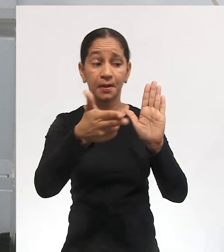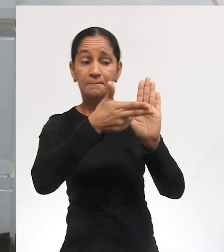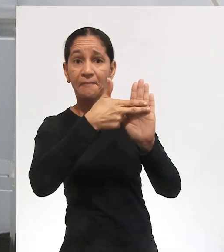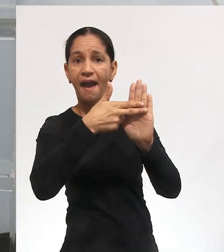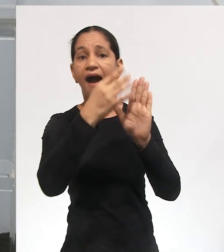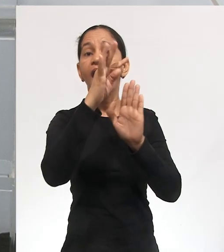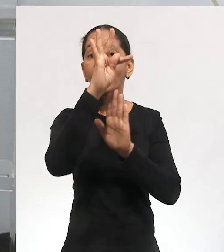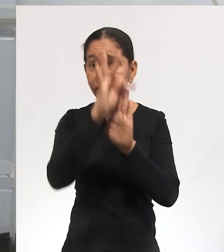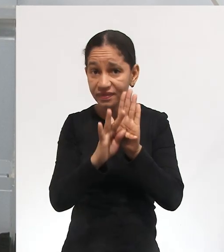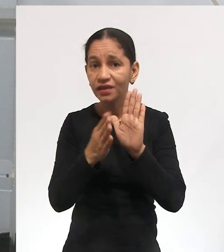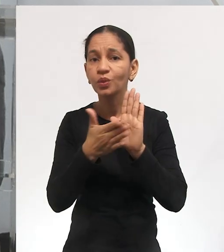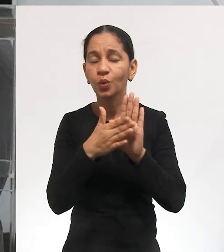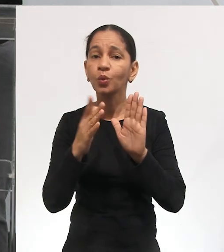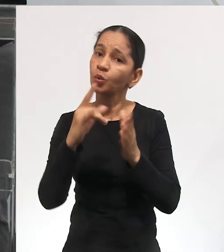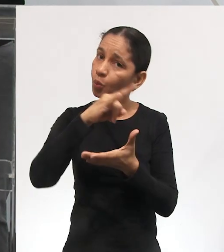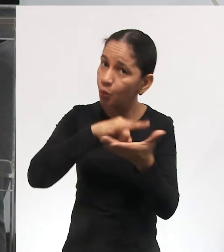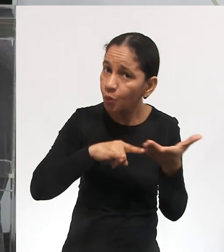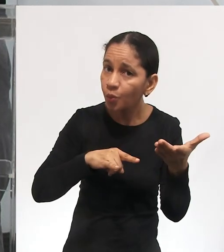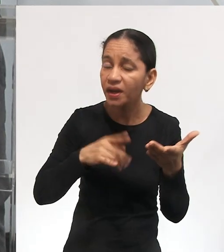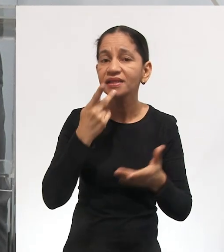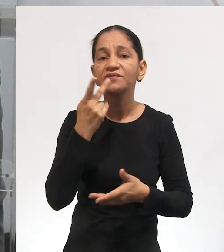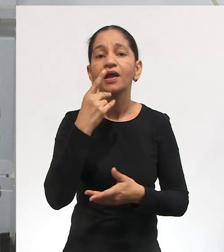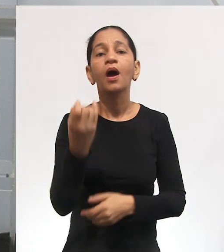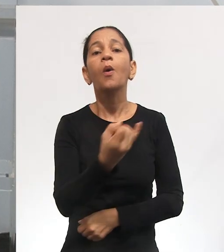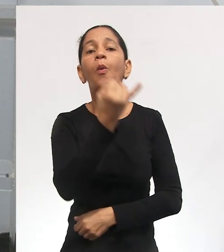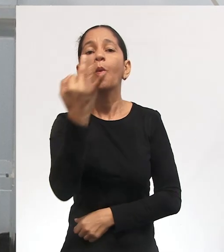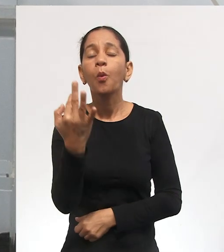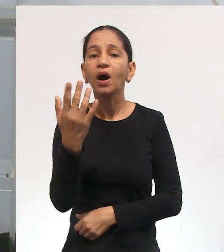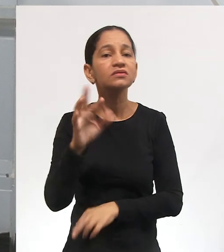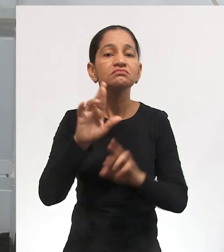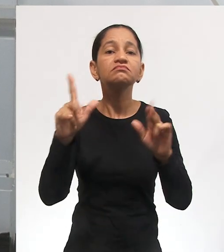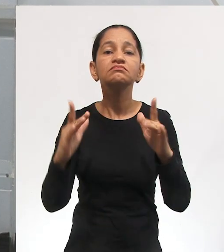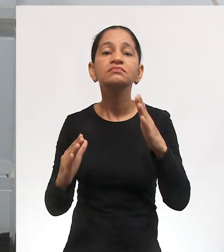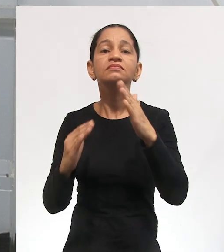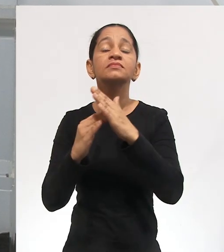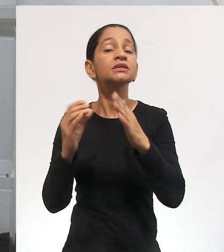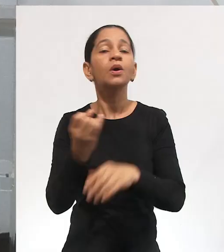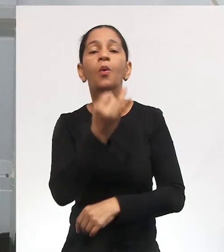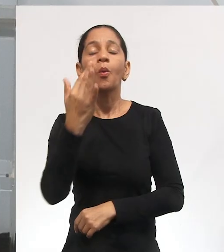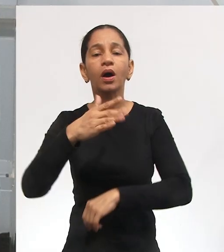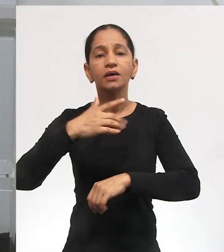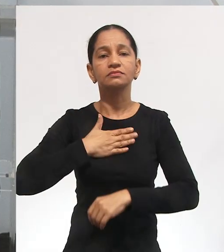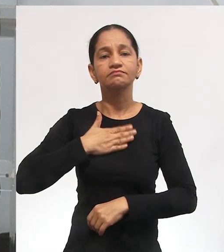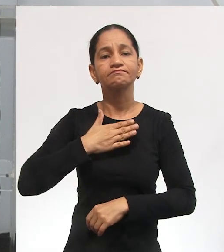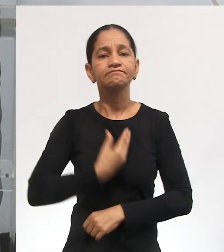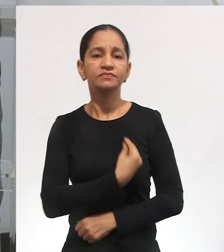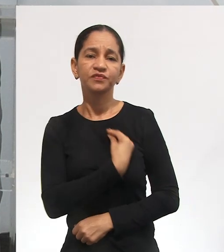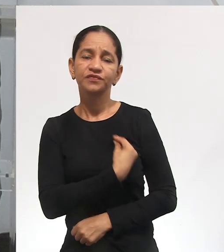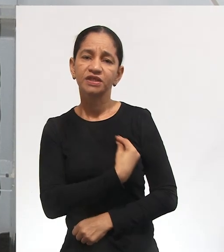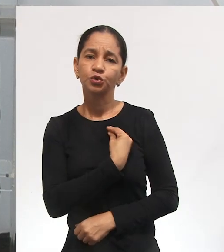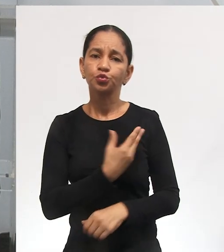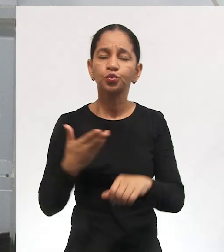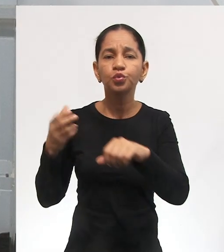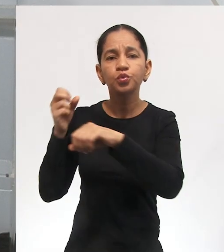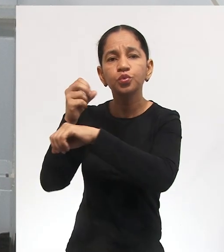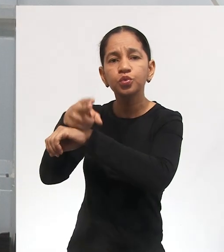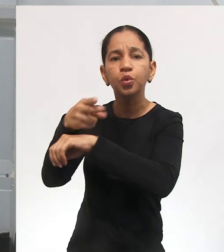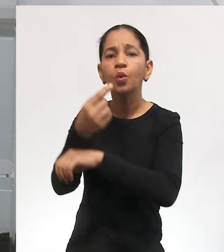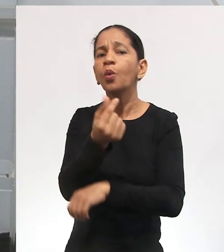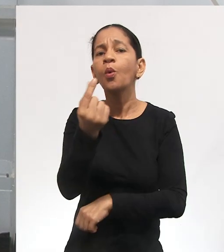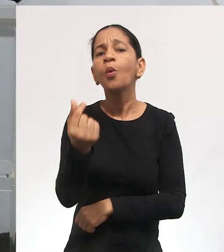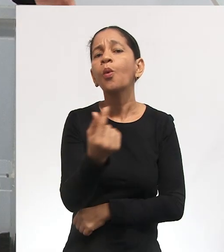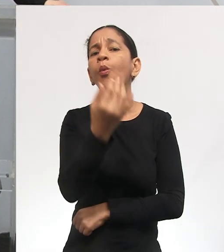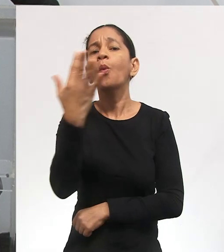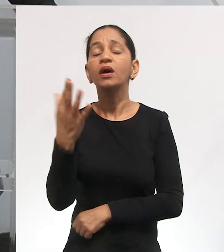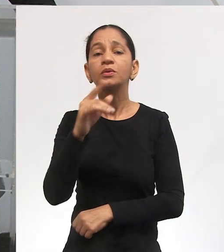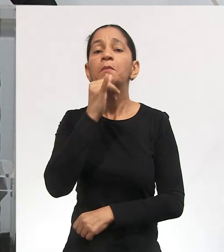aquela empresa, para aquela sociedade. Na sociedade limitada não é diferente. A gente declara, por exemplo, que ela tem um capital